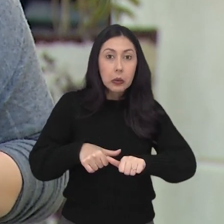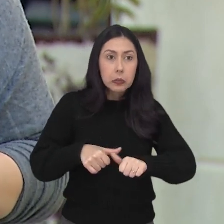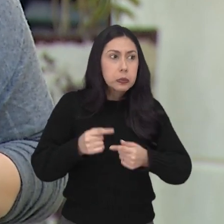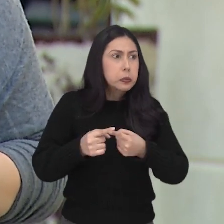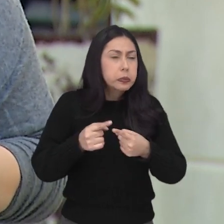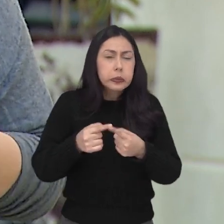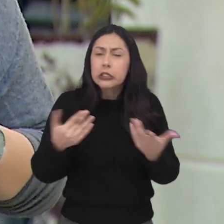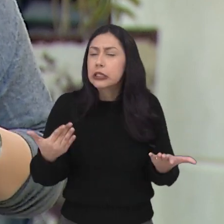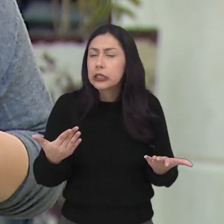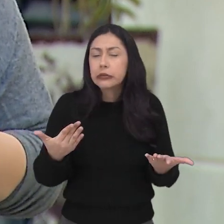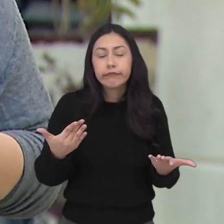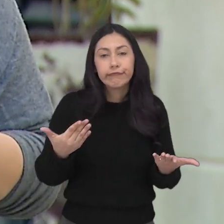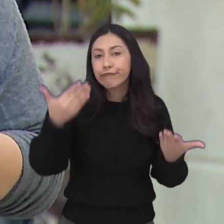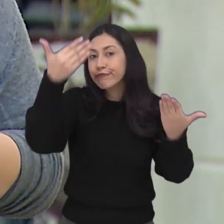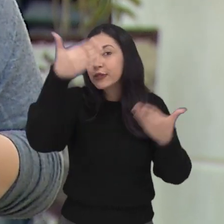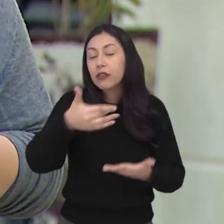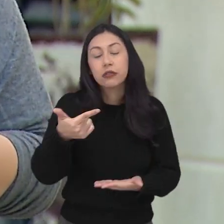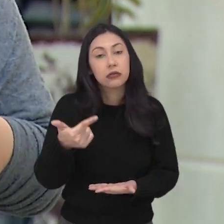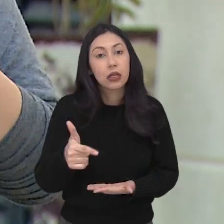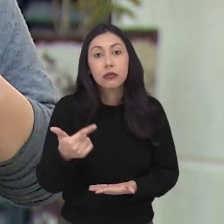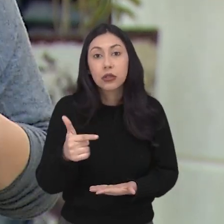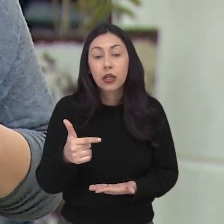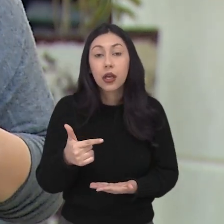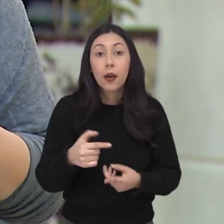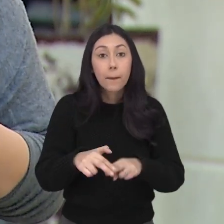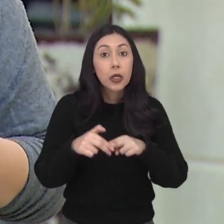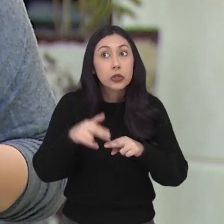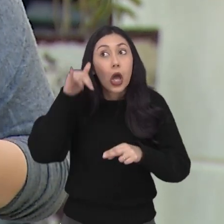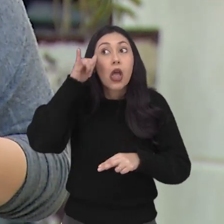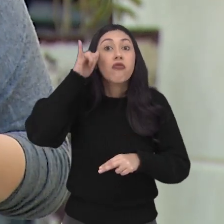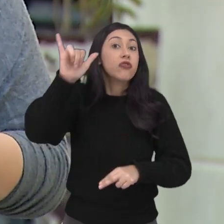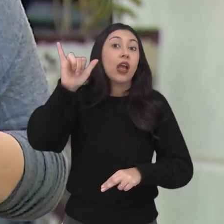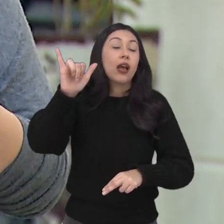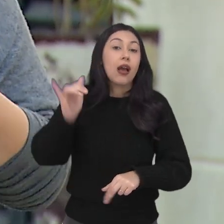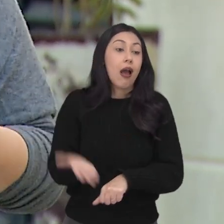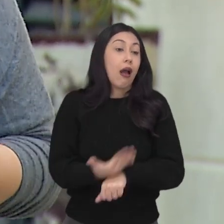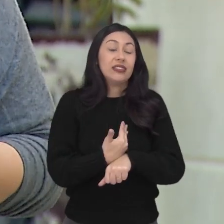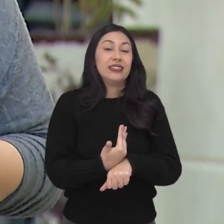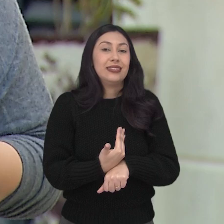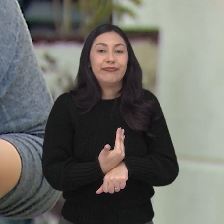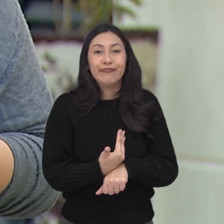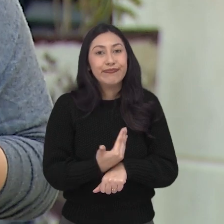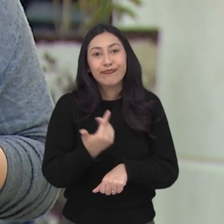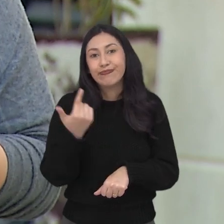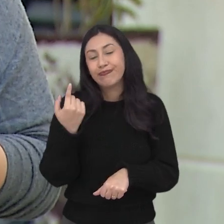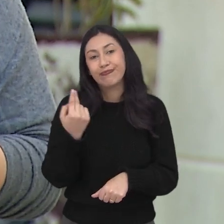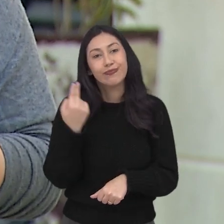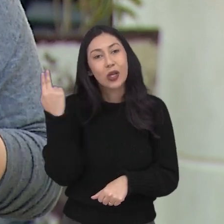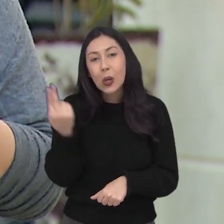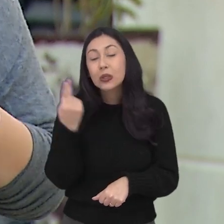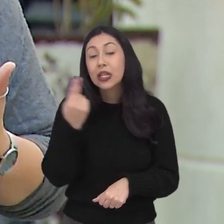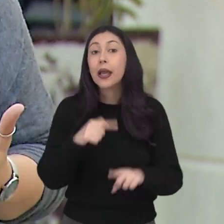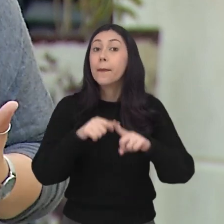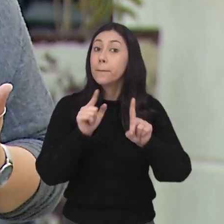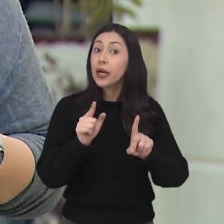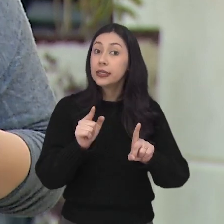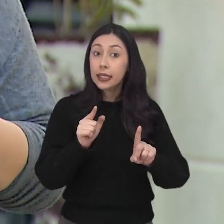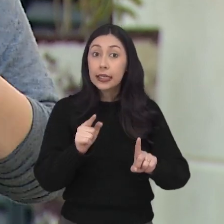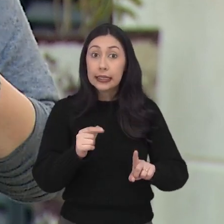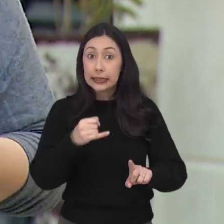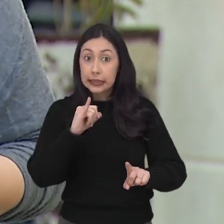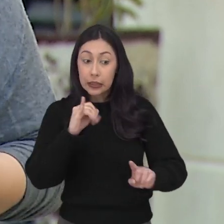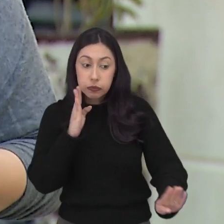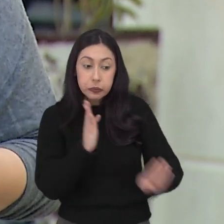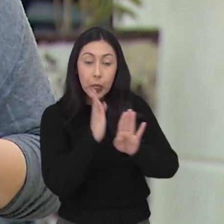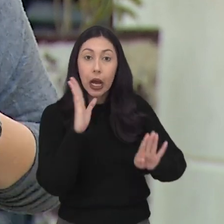causa comprovada, por isso não dá para prevenir diretamente o linfoma. Mas conhecer os sintomas ajuda no diagnóstico precoce, que